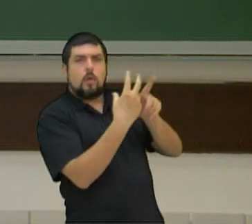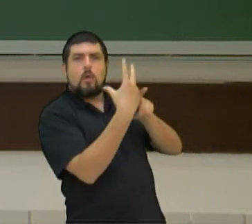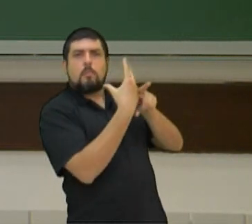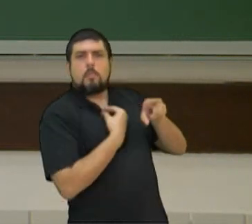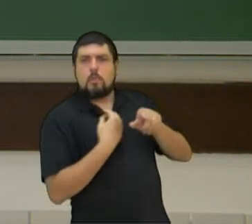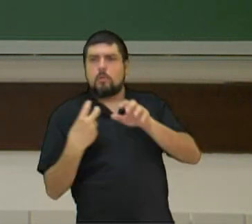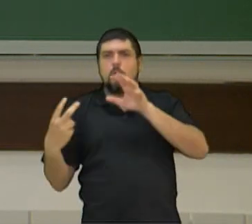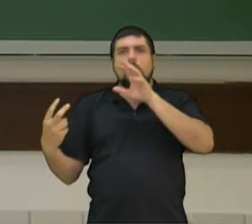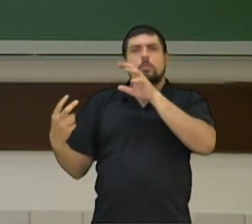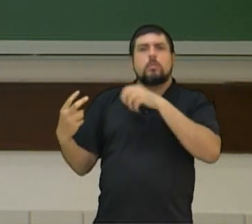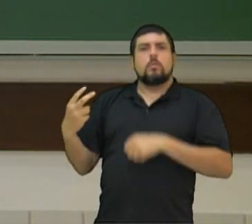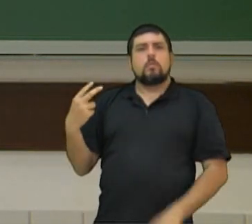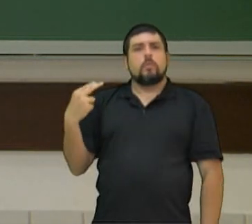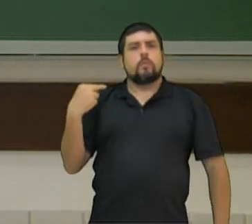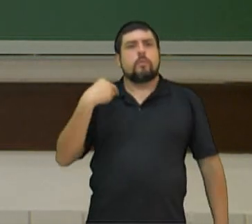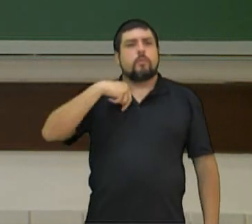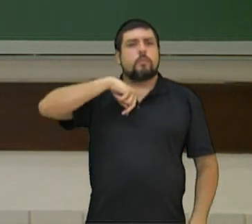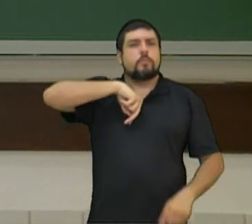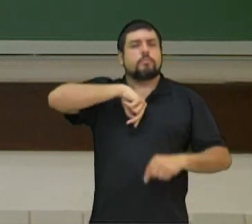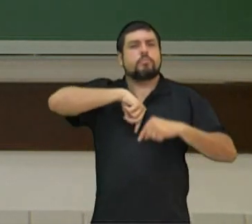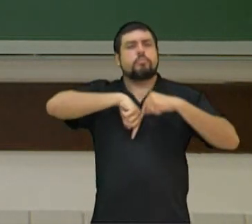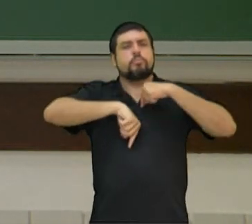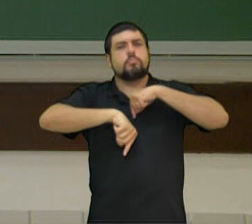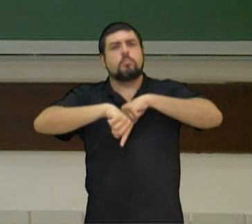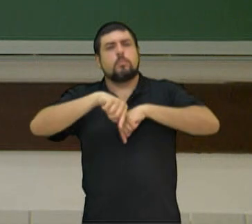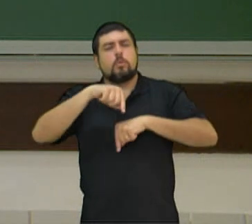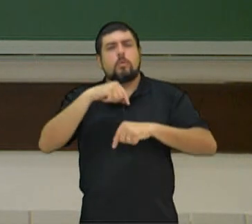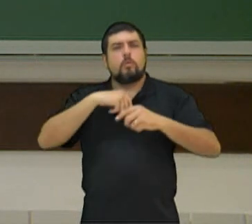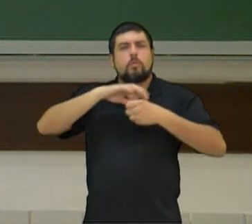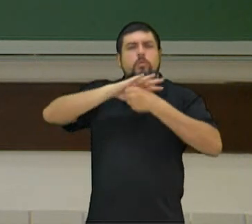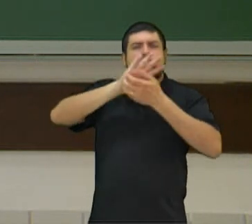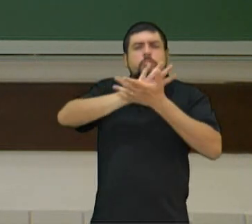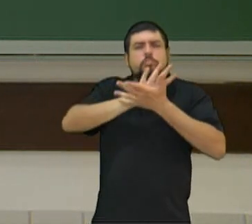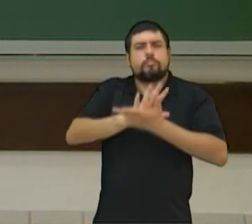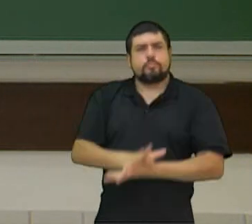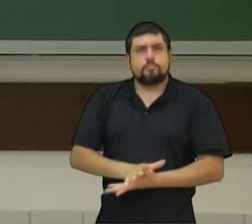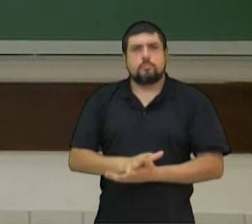imunidade, tá? Então, é muito séria por esse motivo.